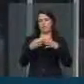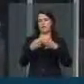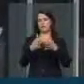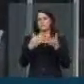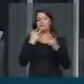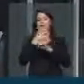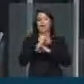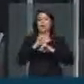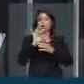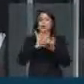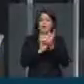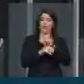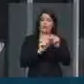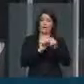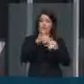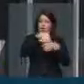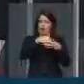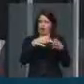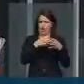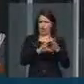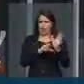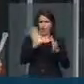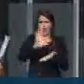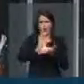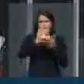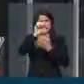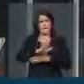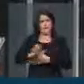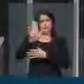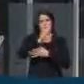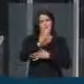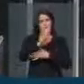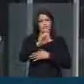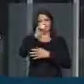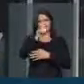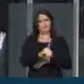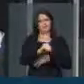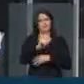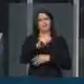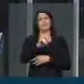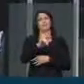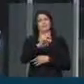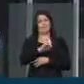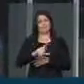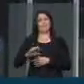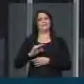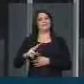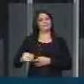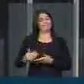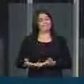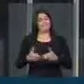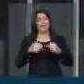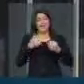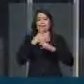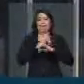de fiscalização chamado Conselho Nacional do Direito Autoral. No entanto, na década de